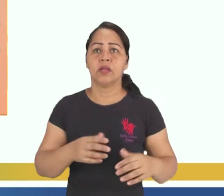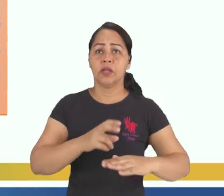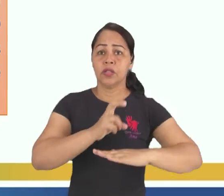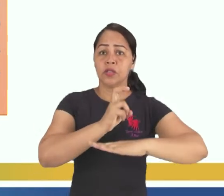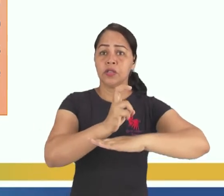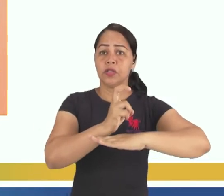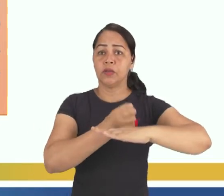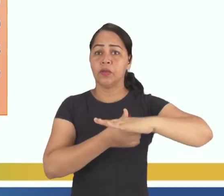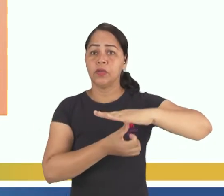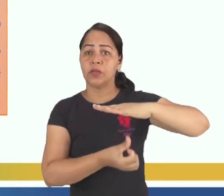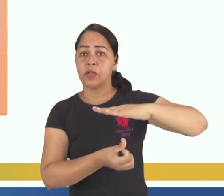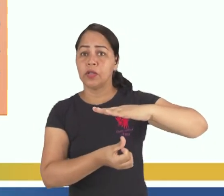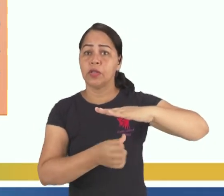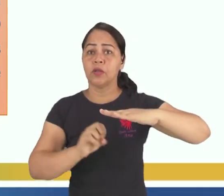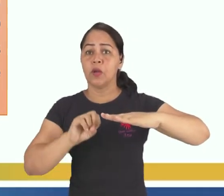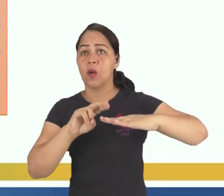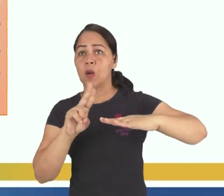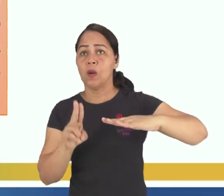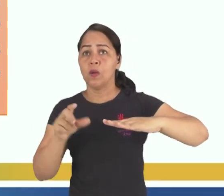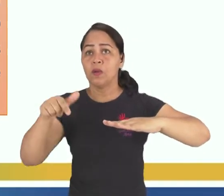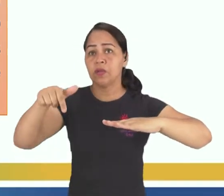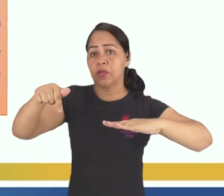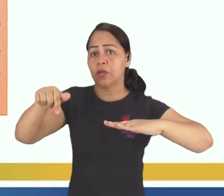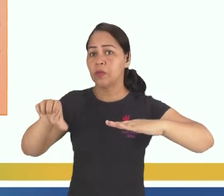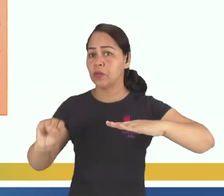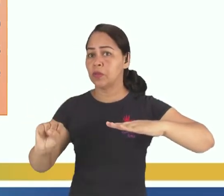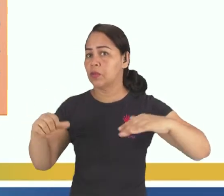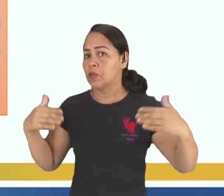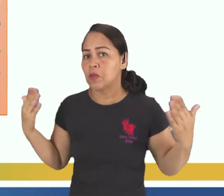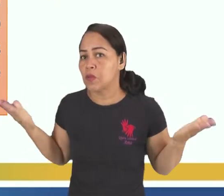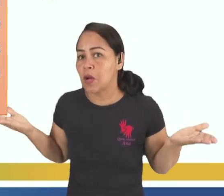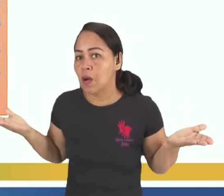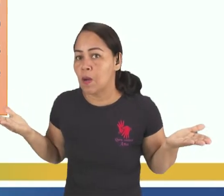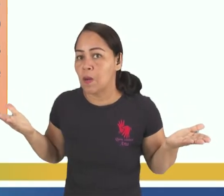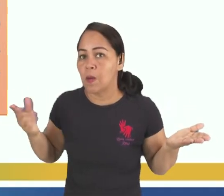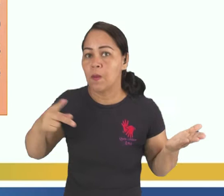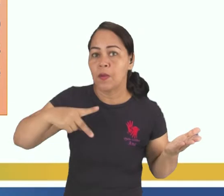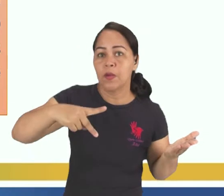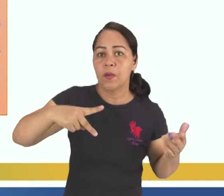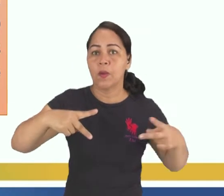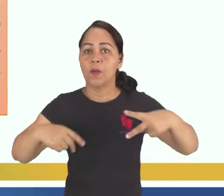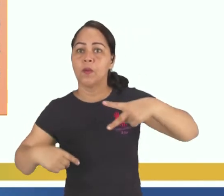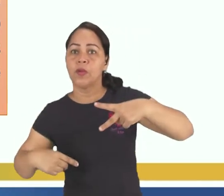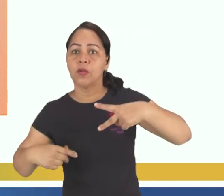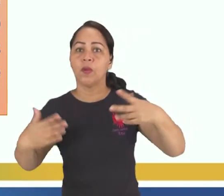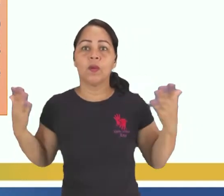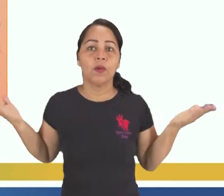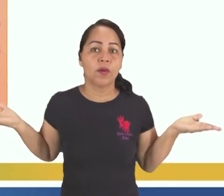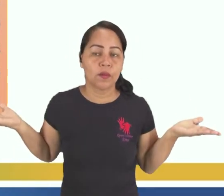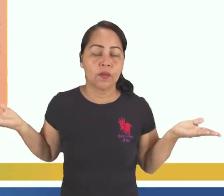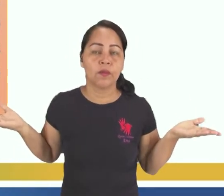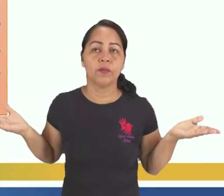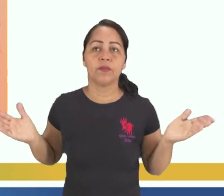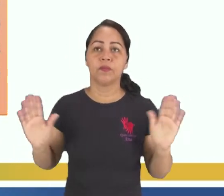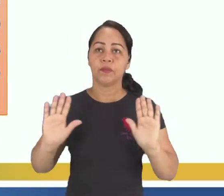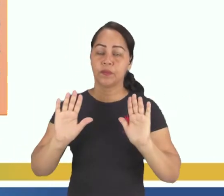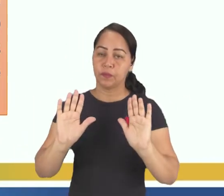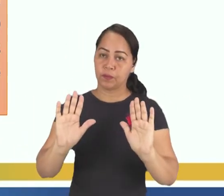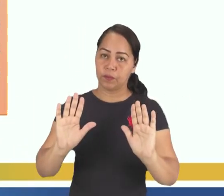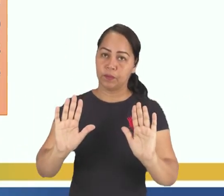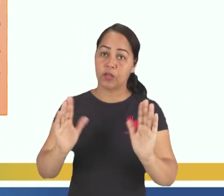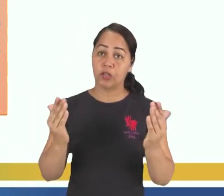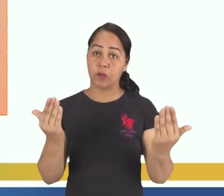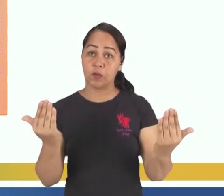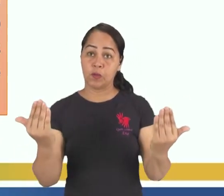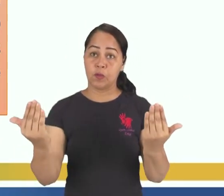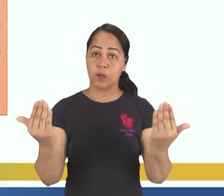esse método ele é mais justo para eu dizer qual equipe foi campeã. Então o que a gente vai fazer aqui? No final das contas, nós vamos